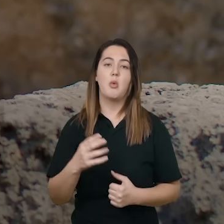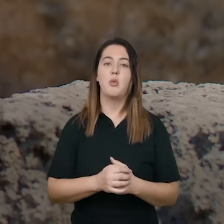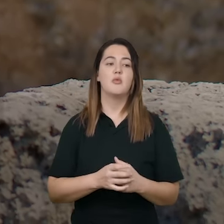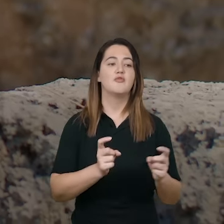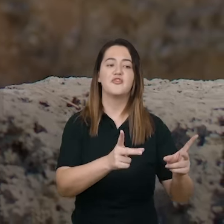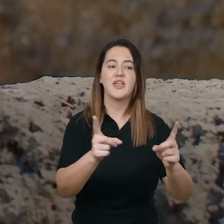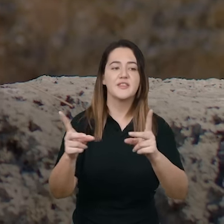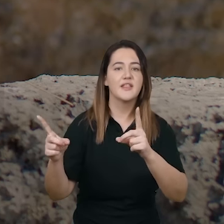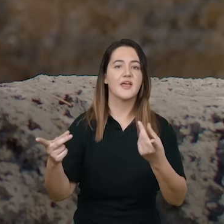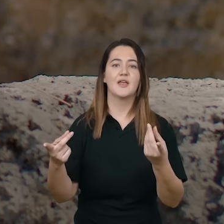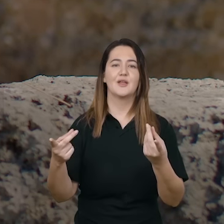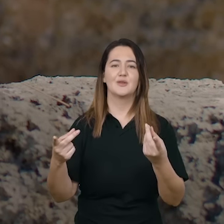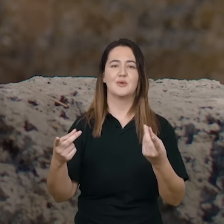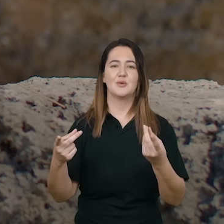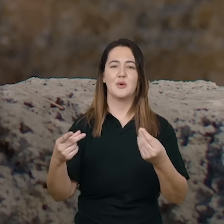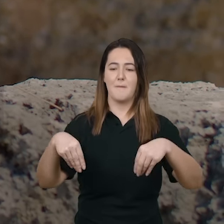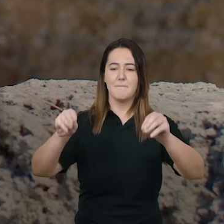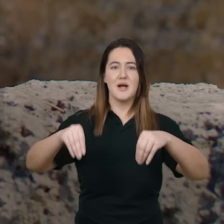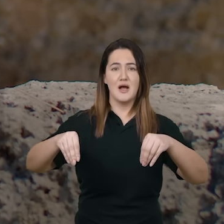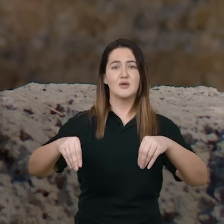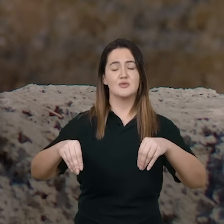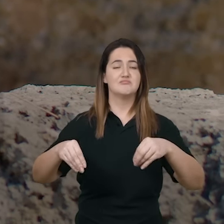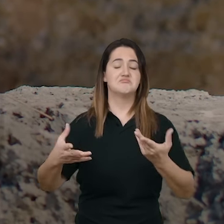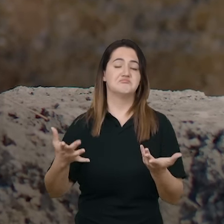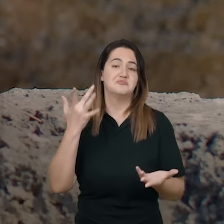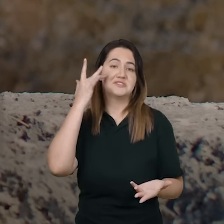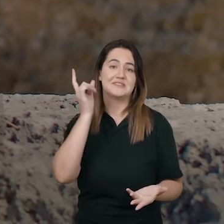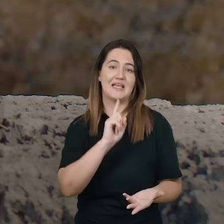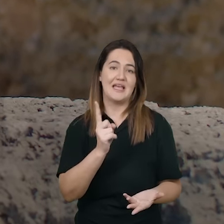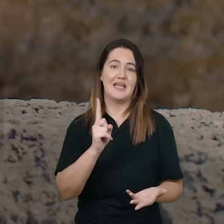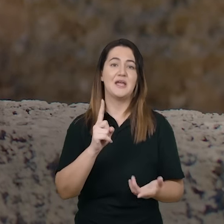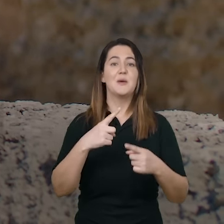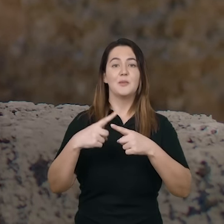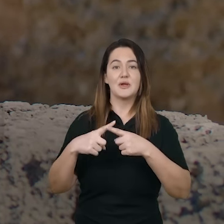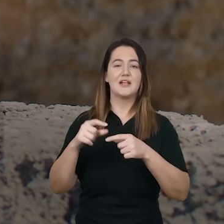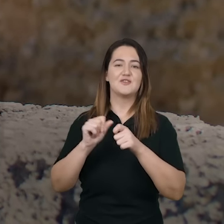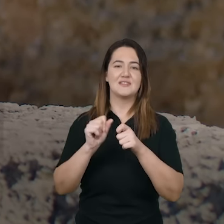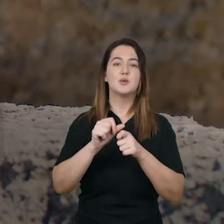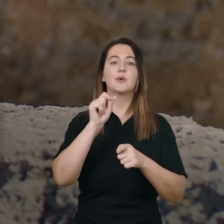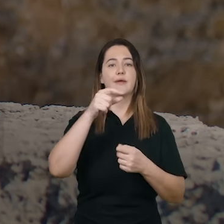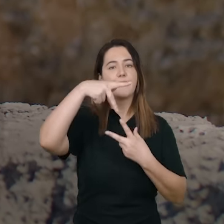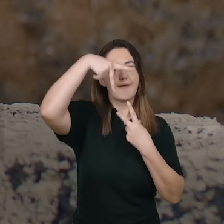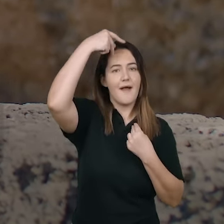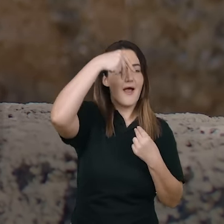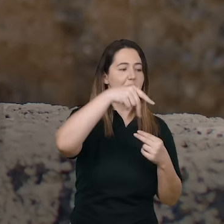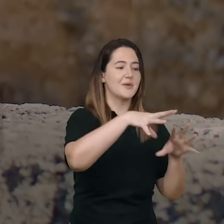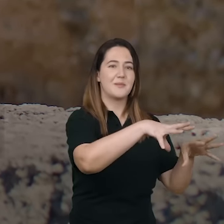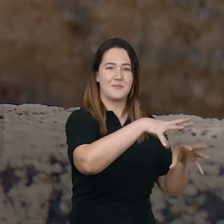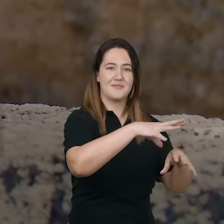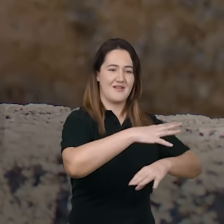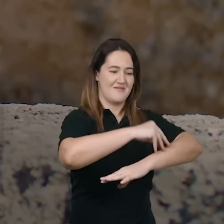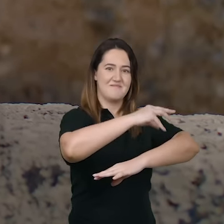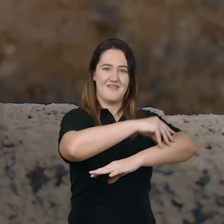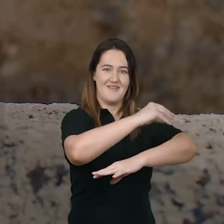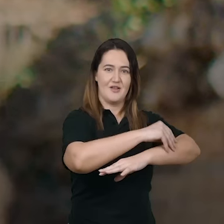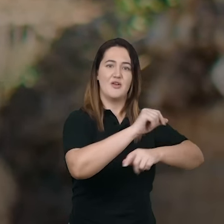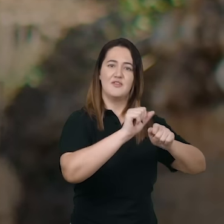os panos que eles faziam especialmente para tendas, a partir dos fios do pelo de cabra ali? Pode